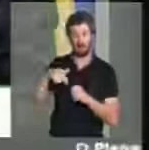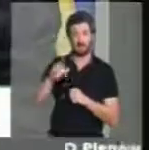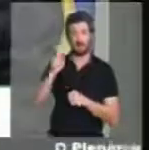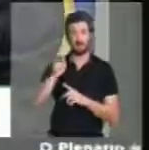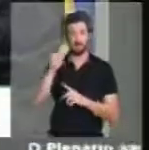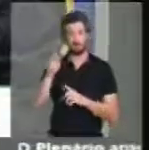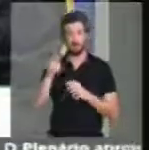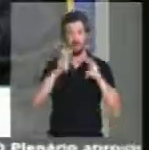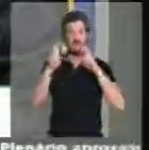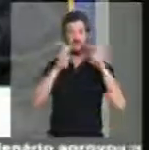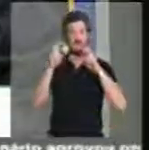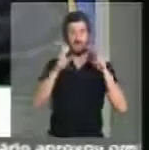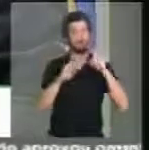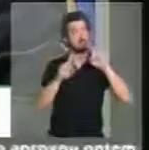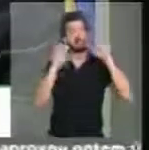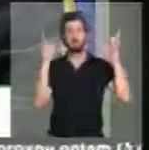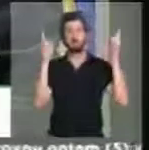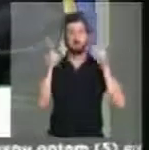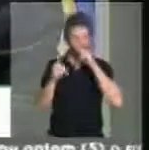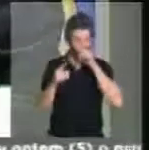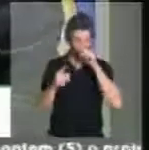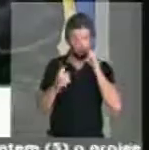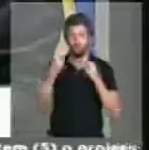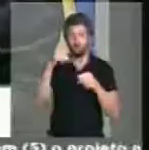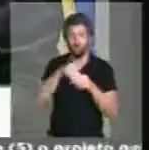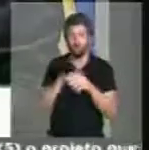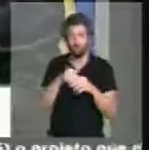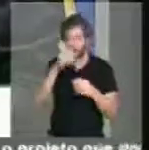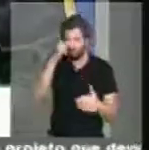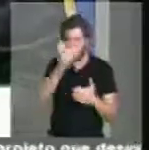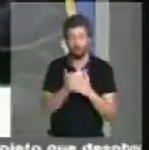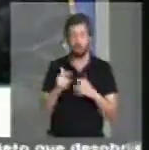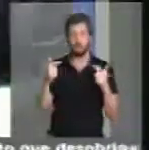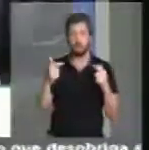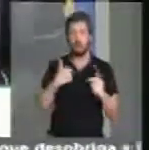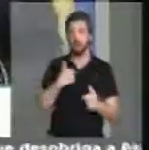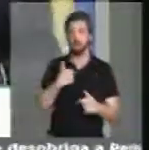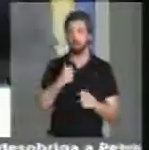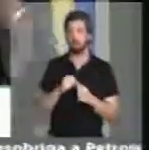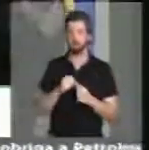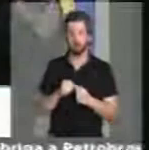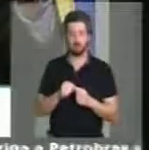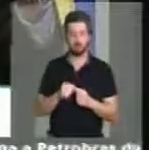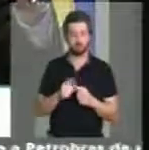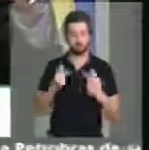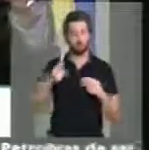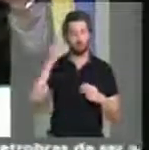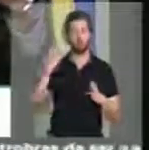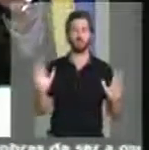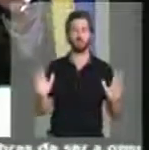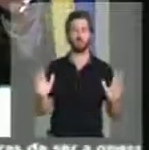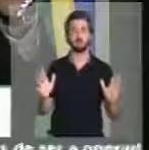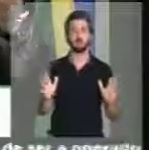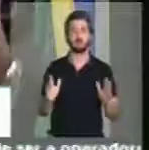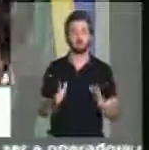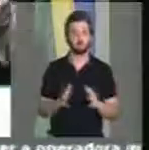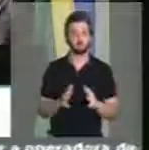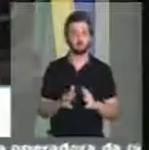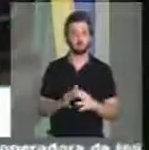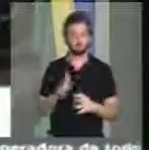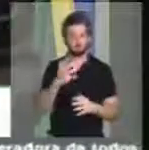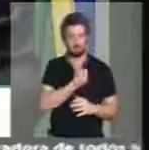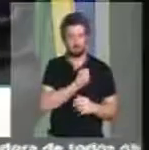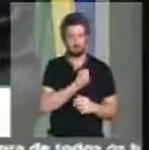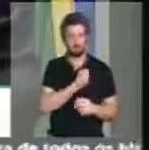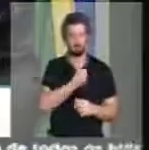aqueles gritos, não há um voto com convicção que eu tenha dado como que eu dei ontem para